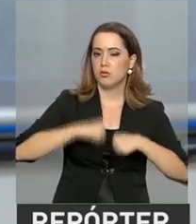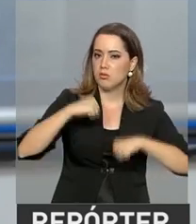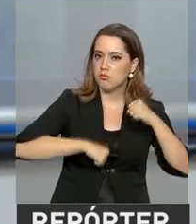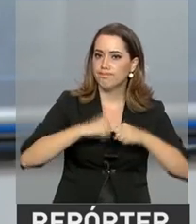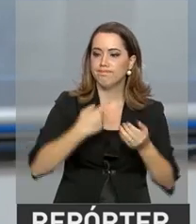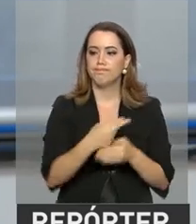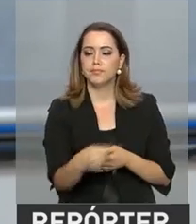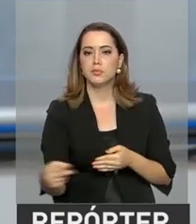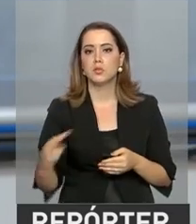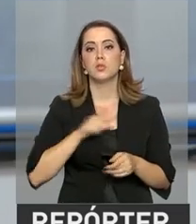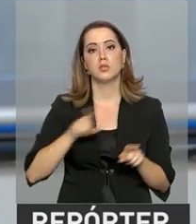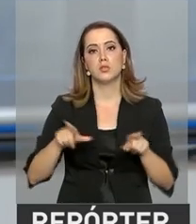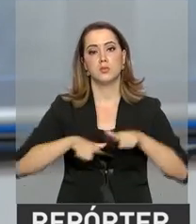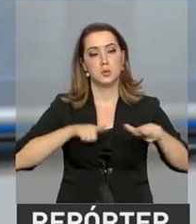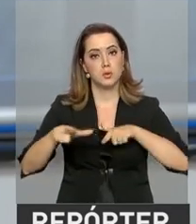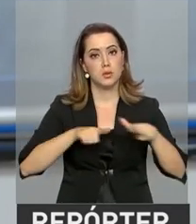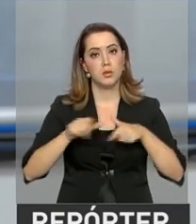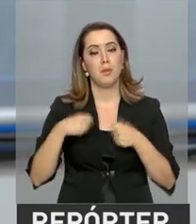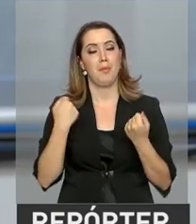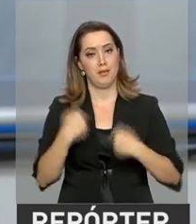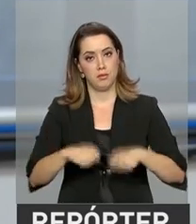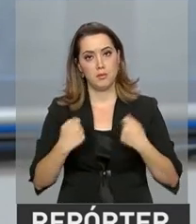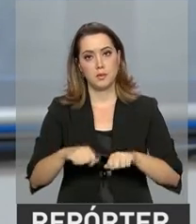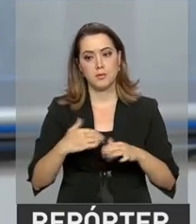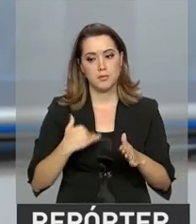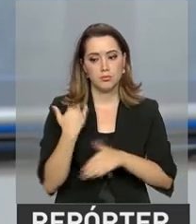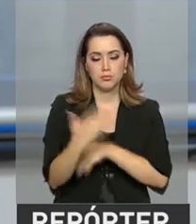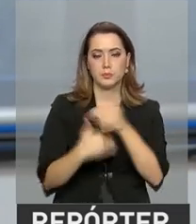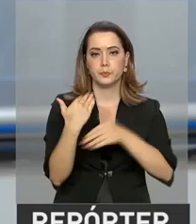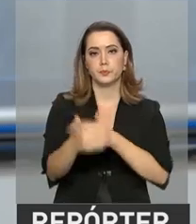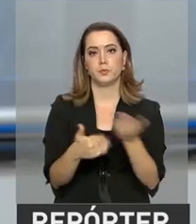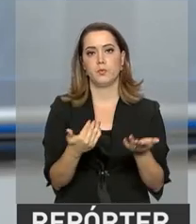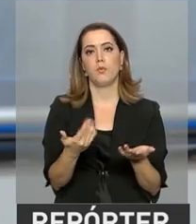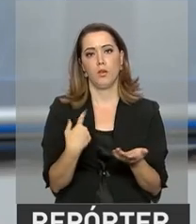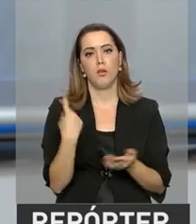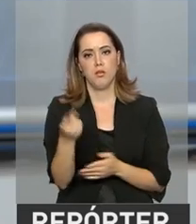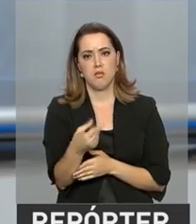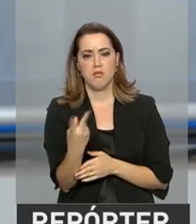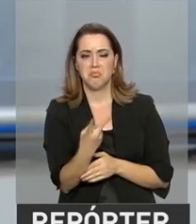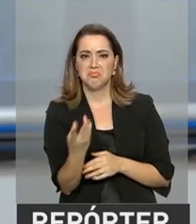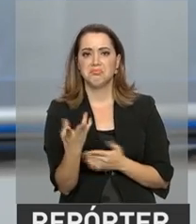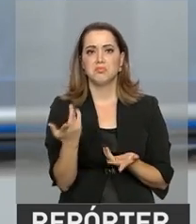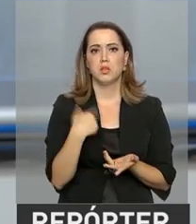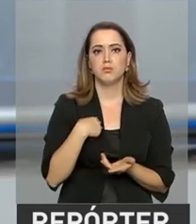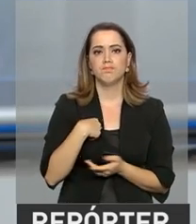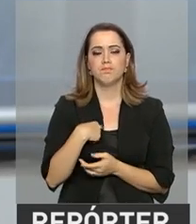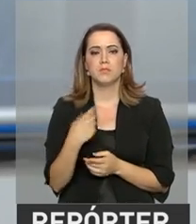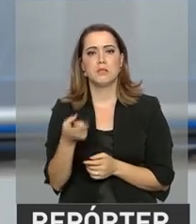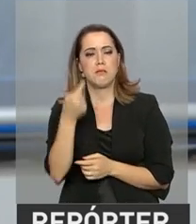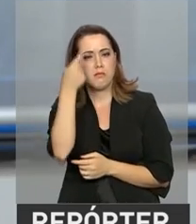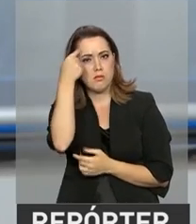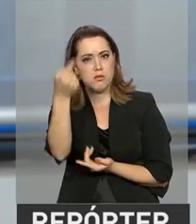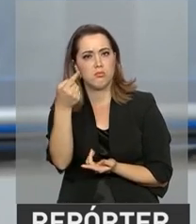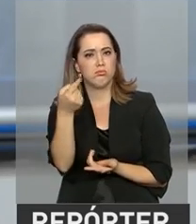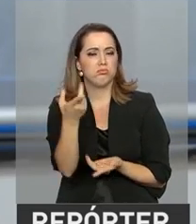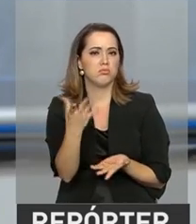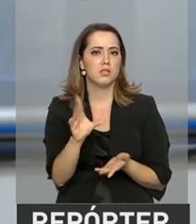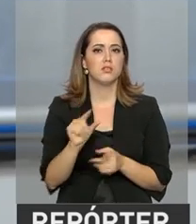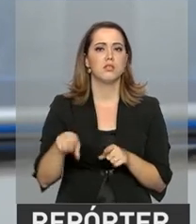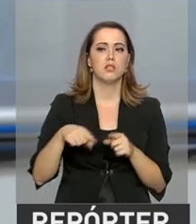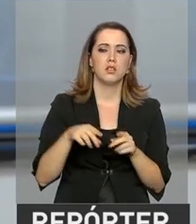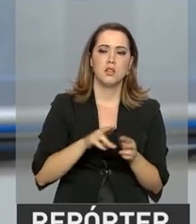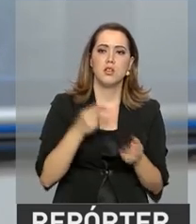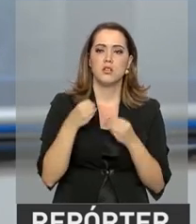gerar os empregos que precisamos então eu creio que são esses de modo geral conceitos genéricos que